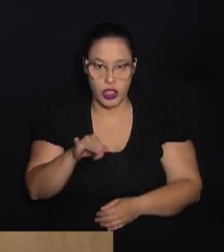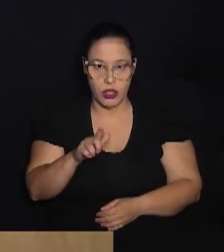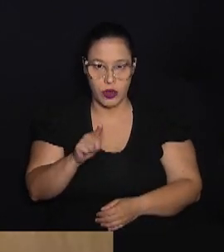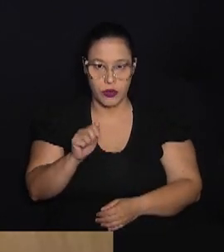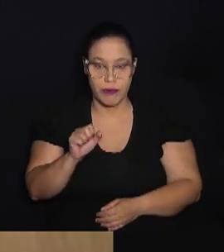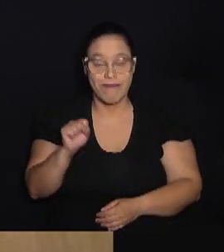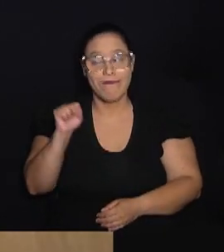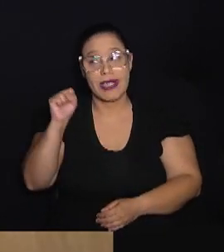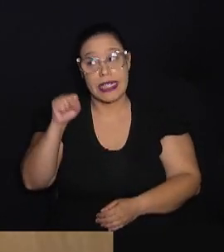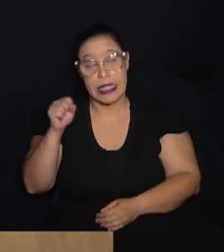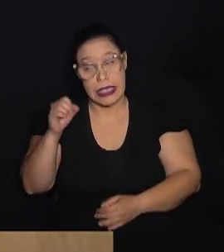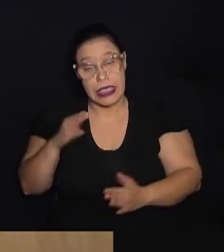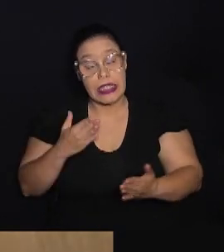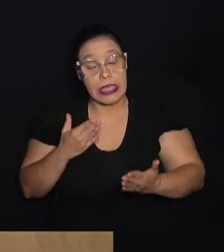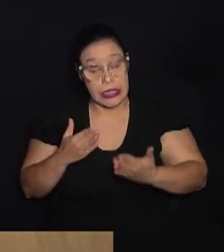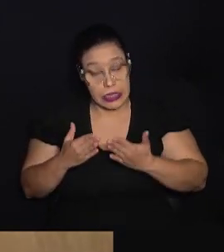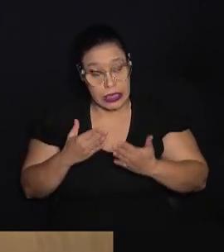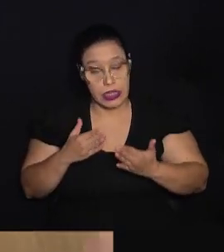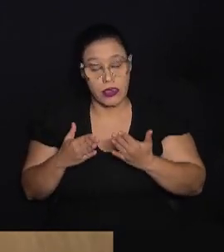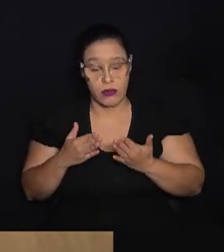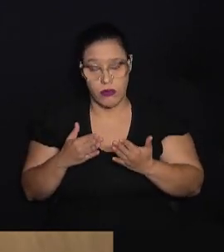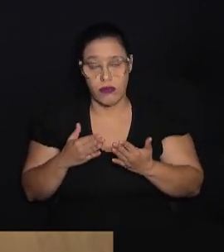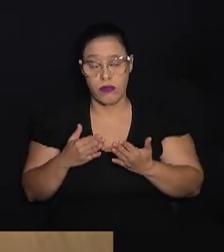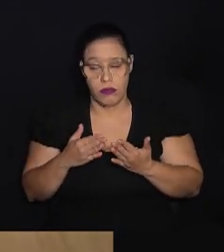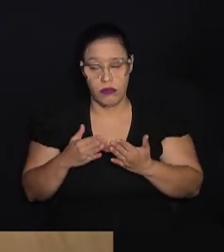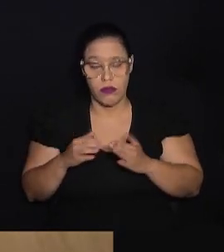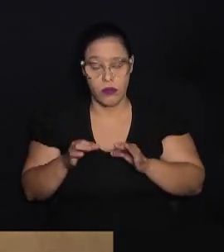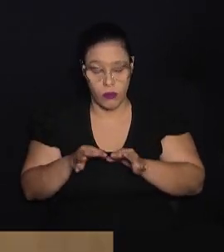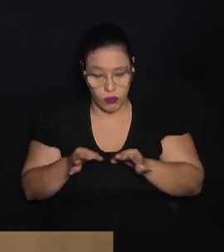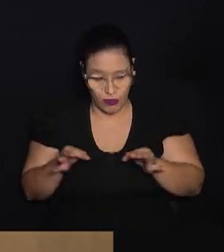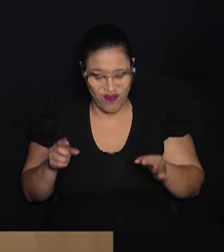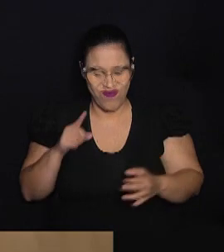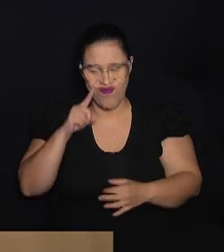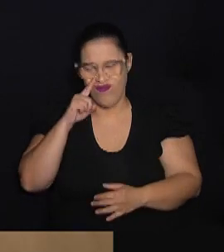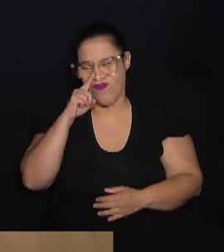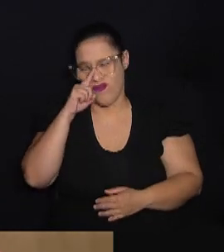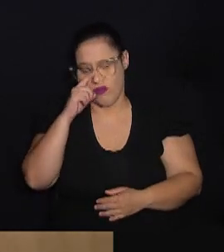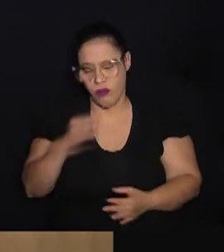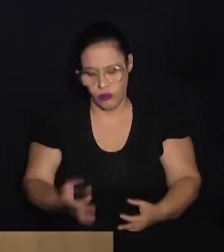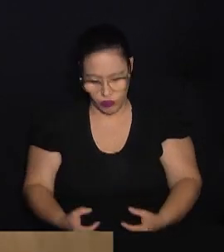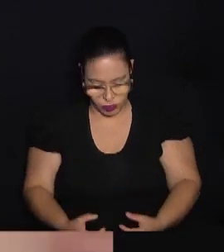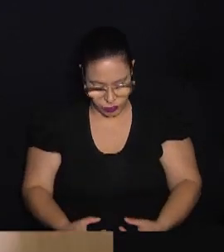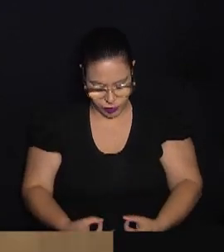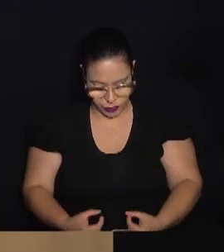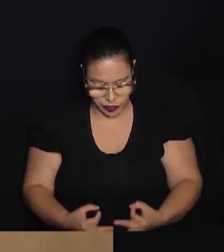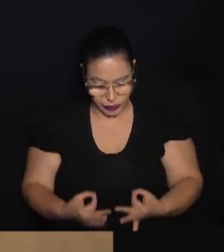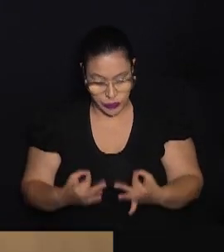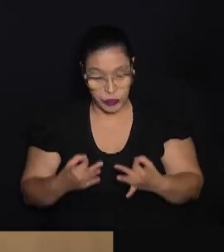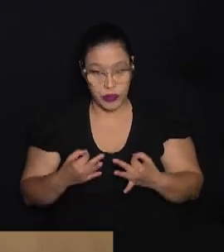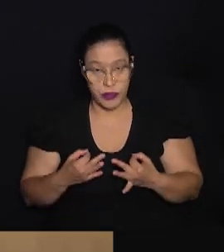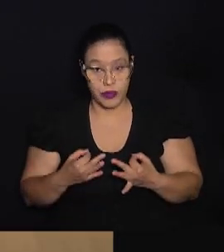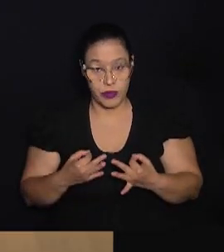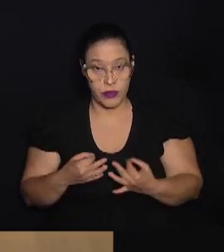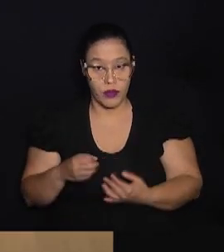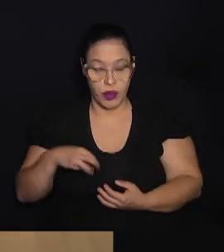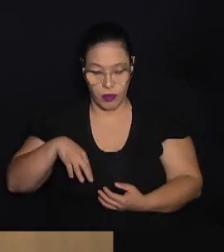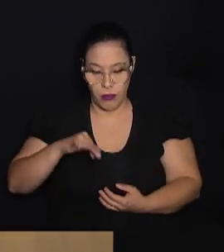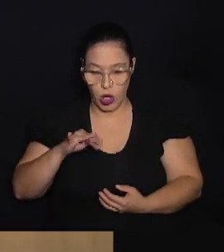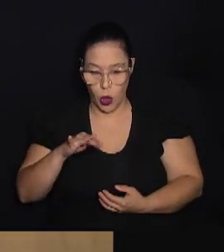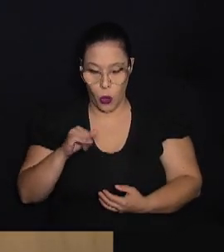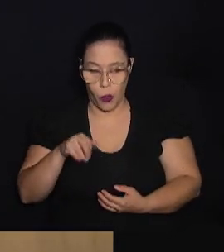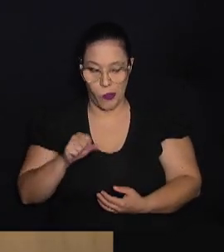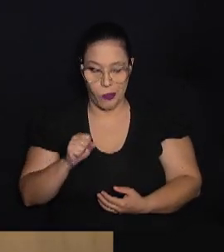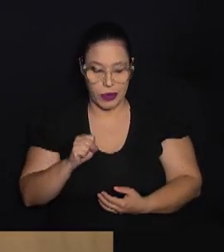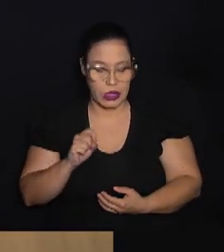sim, tem uma certa relação com aumento do risco do câncer de endométrio. Em relação aos miomas,